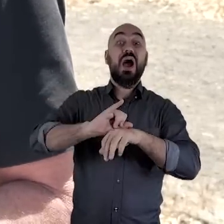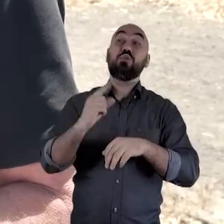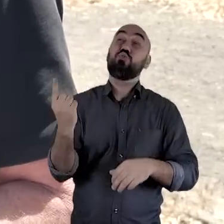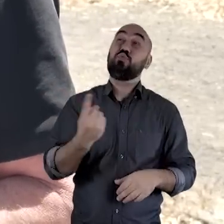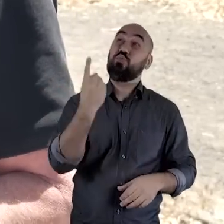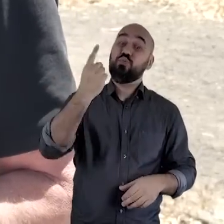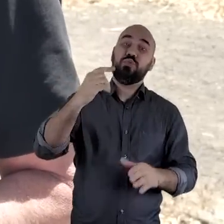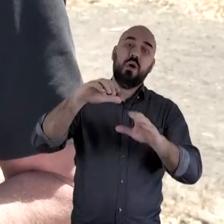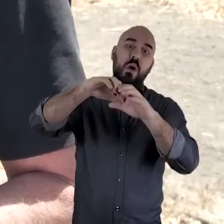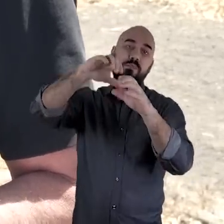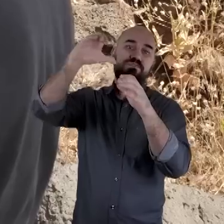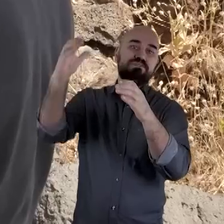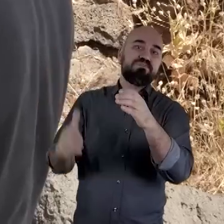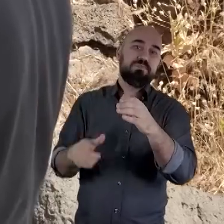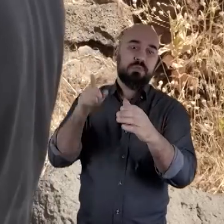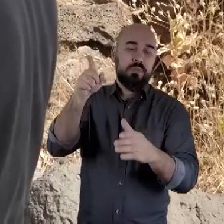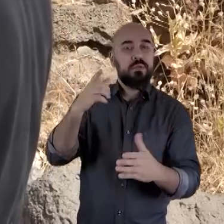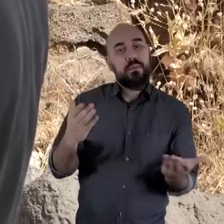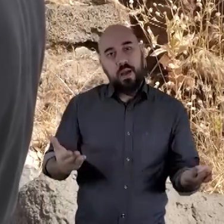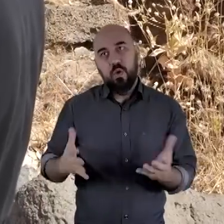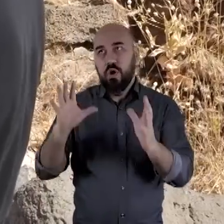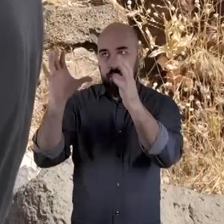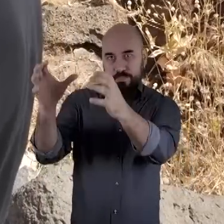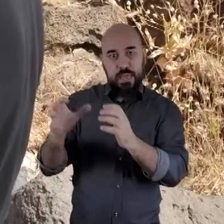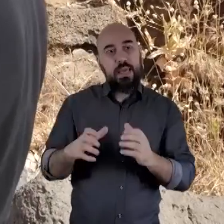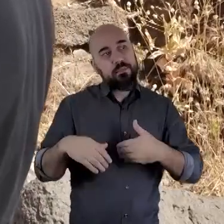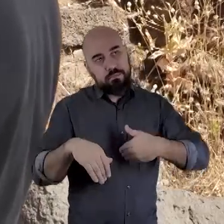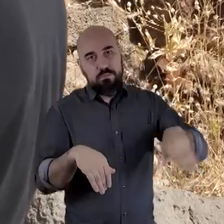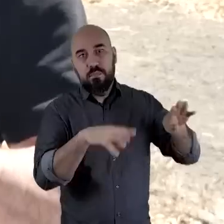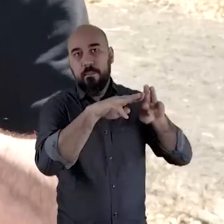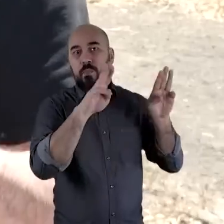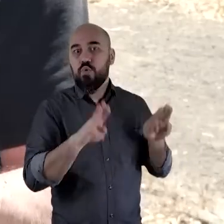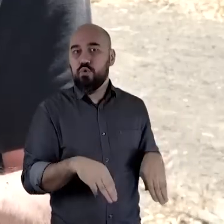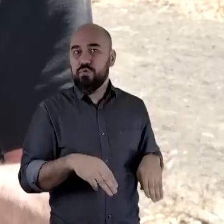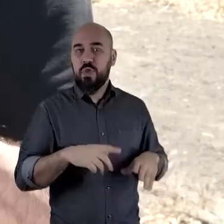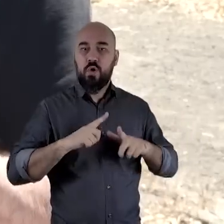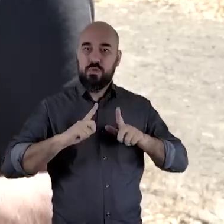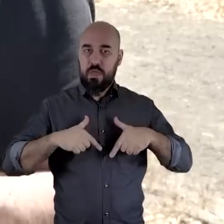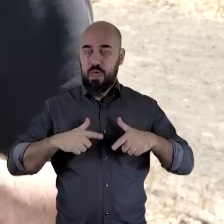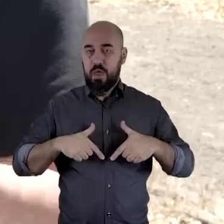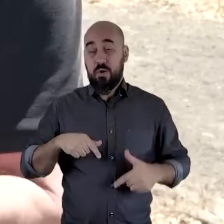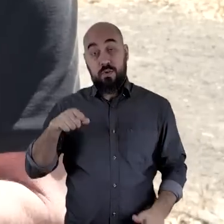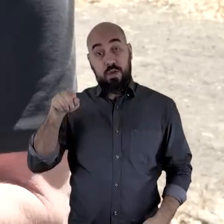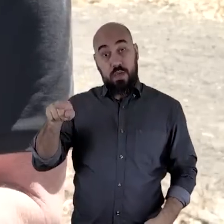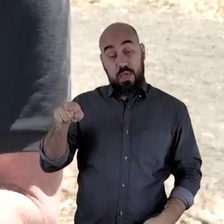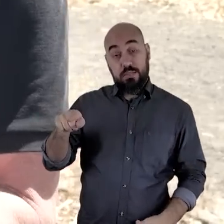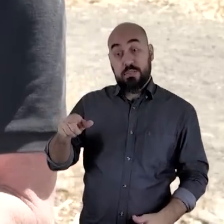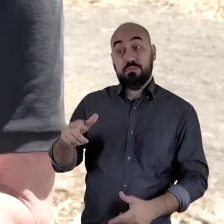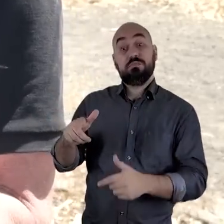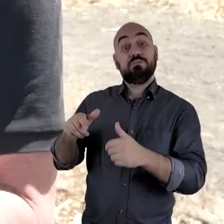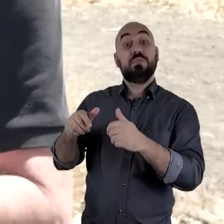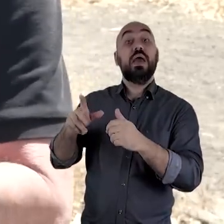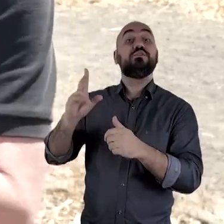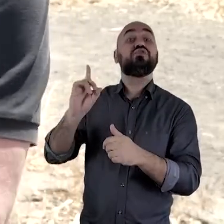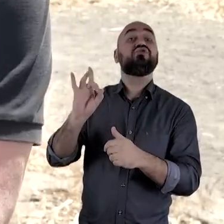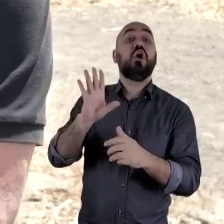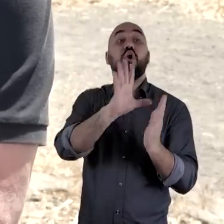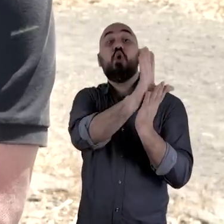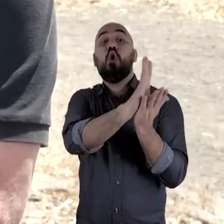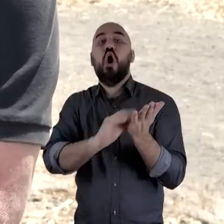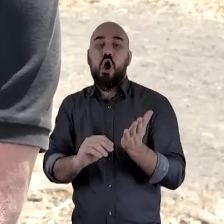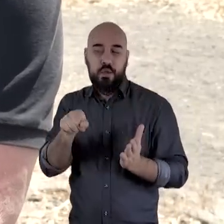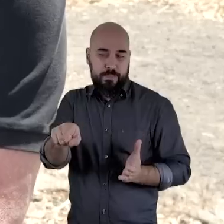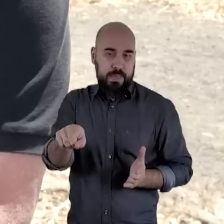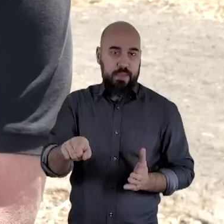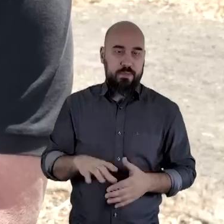lugar mais alto, que agora está localizado no Museu de Israel. As estelas são objetos religiosos.